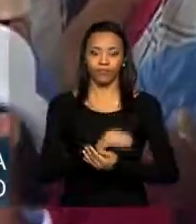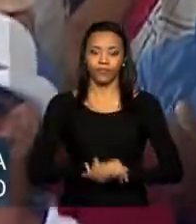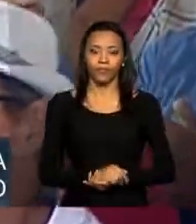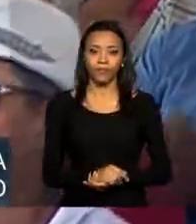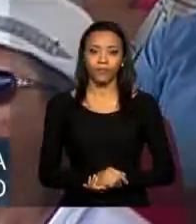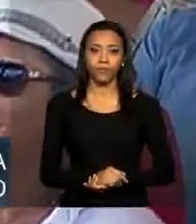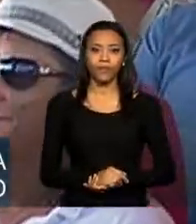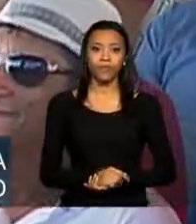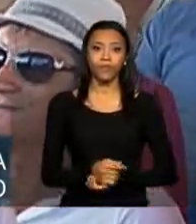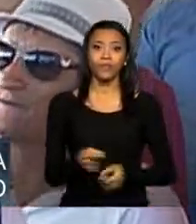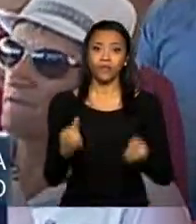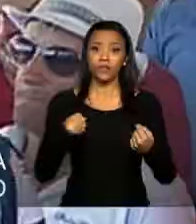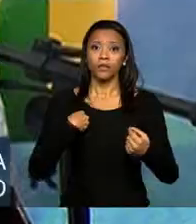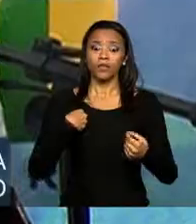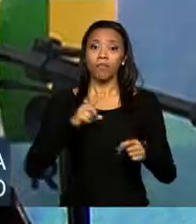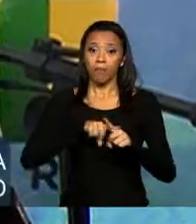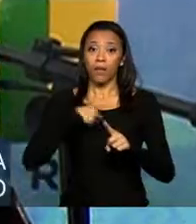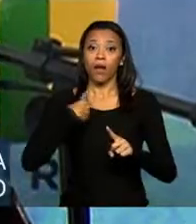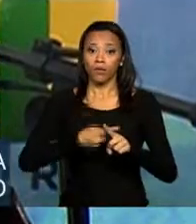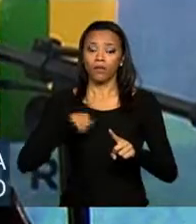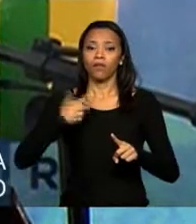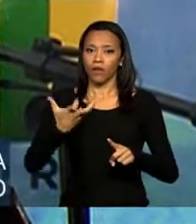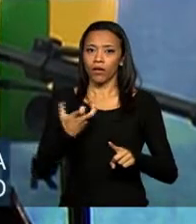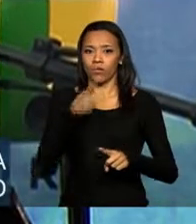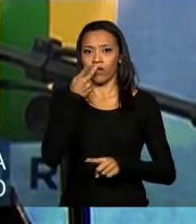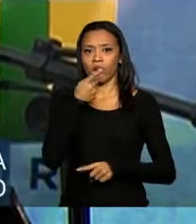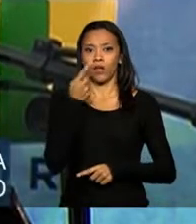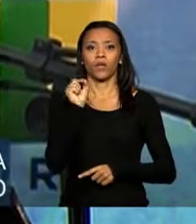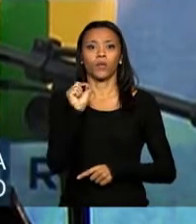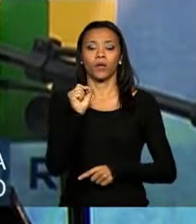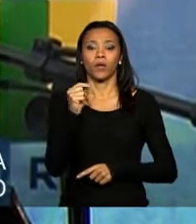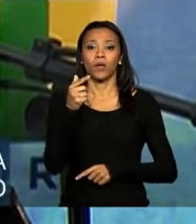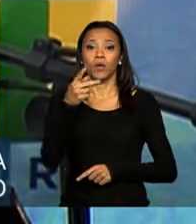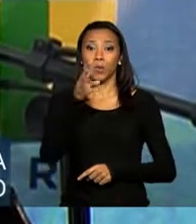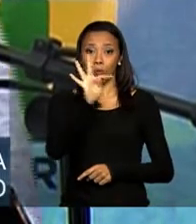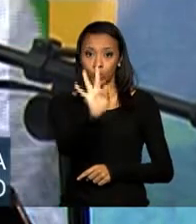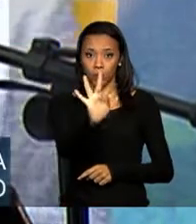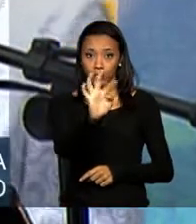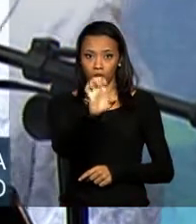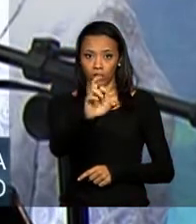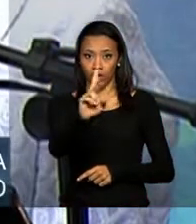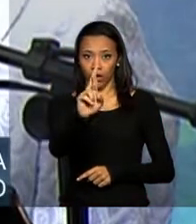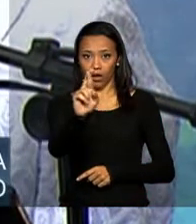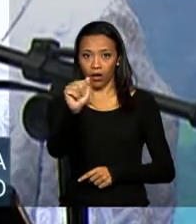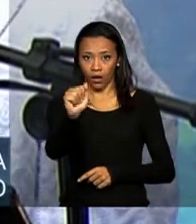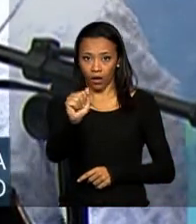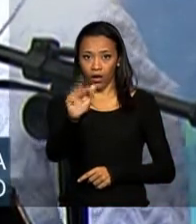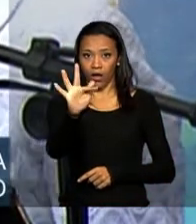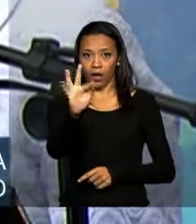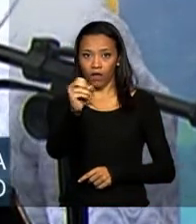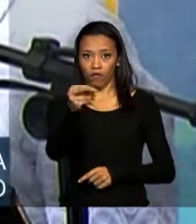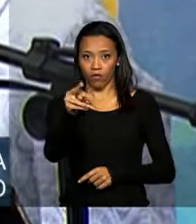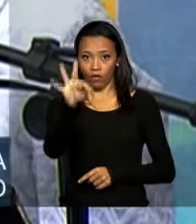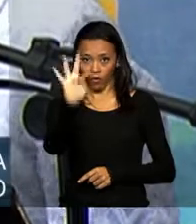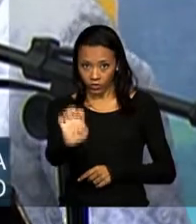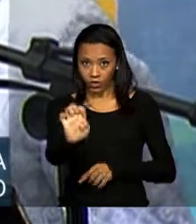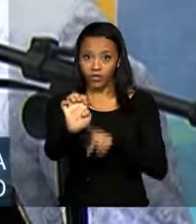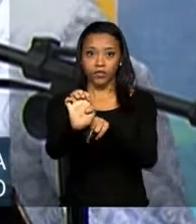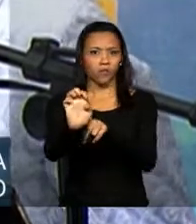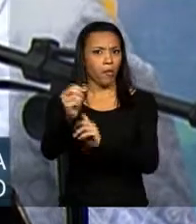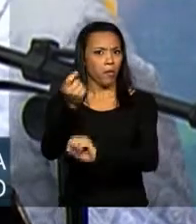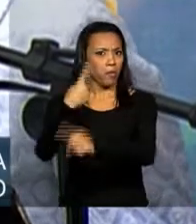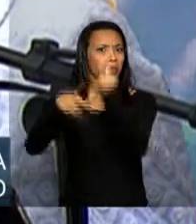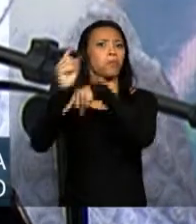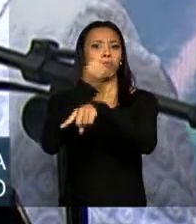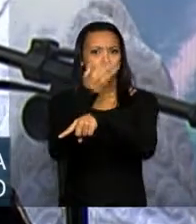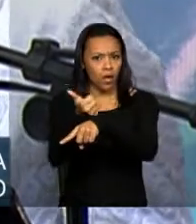eu quero falar que o Terra Forte ele foi muito bem sucedido em